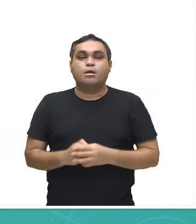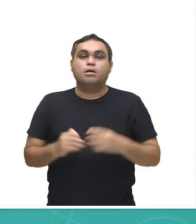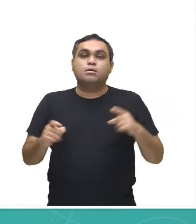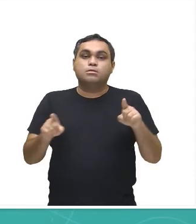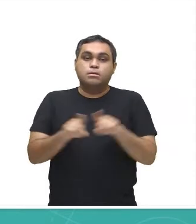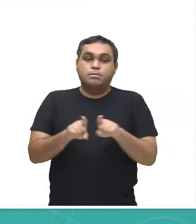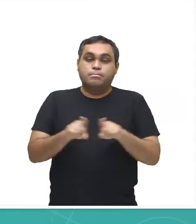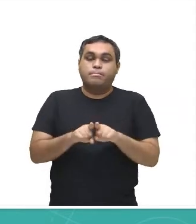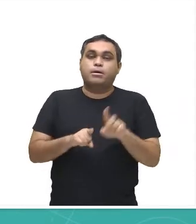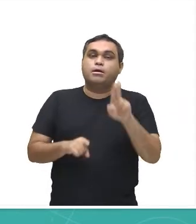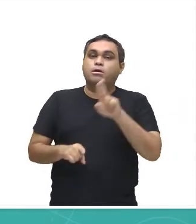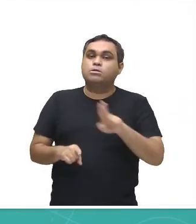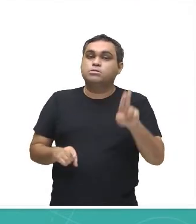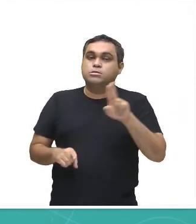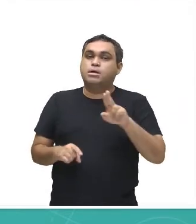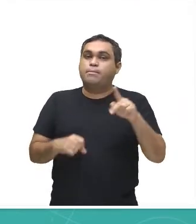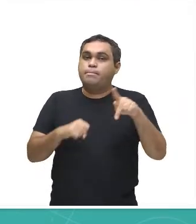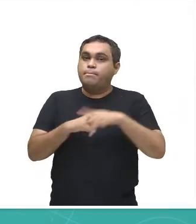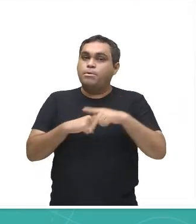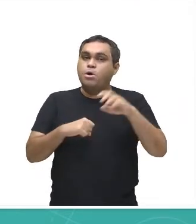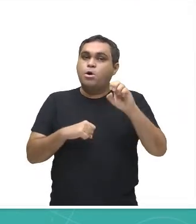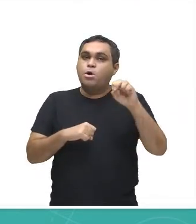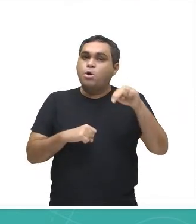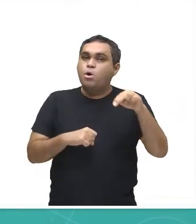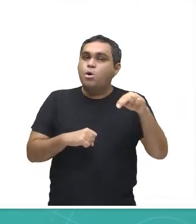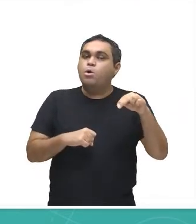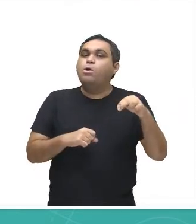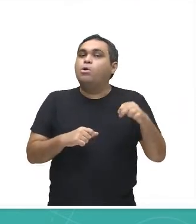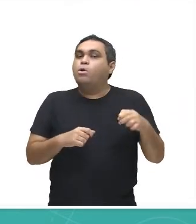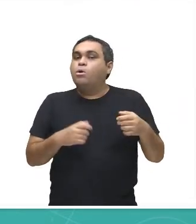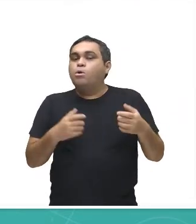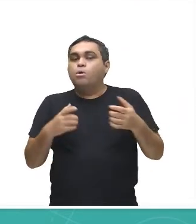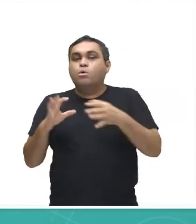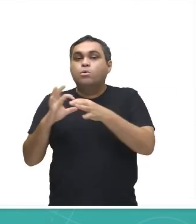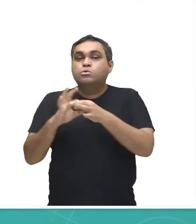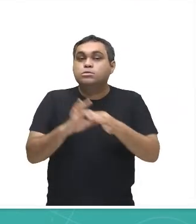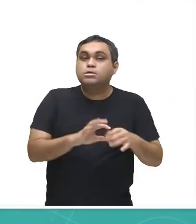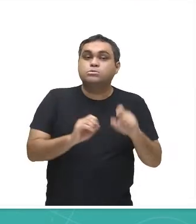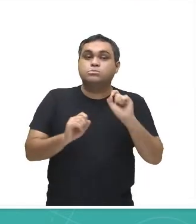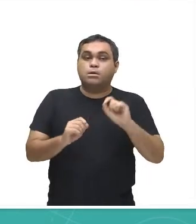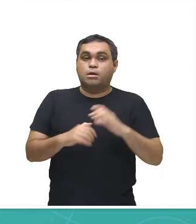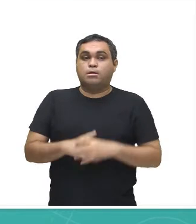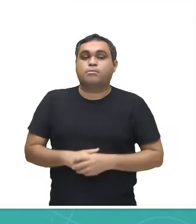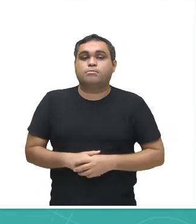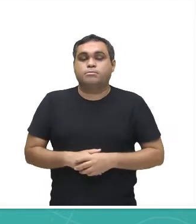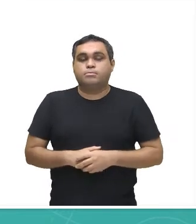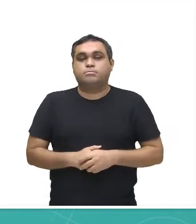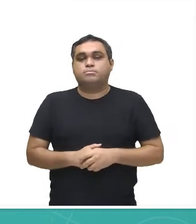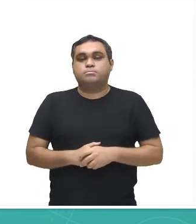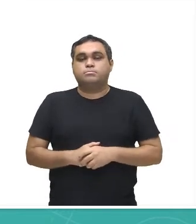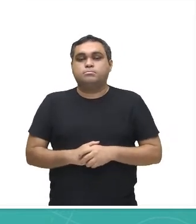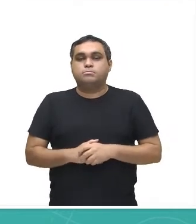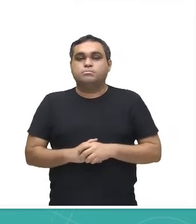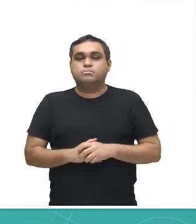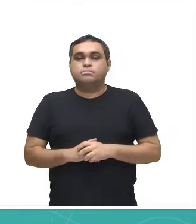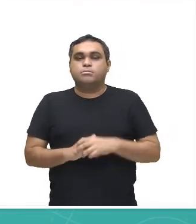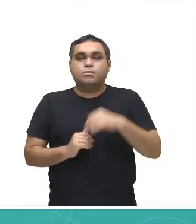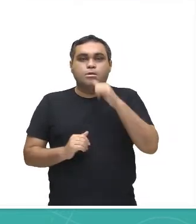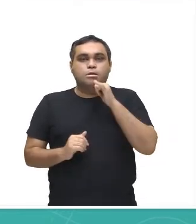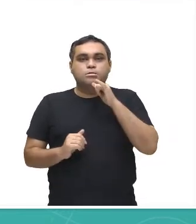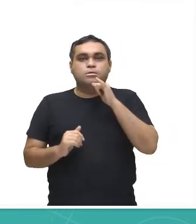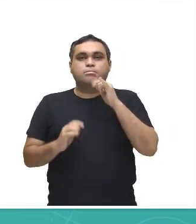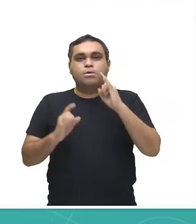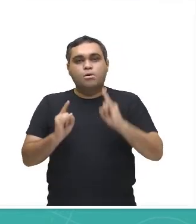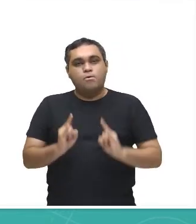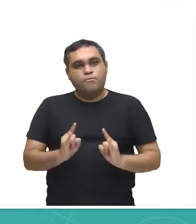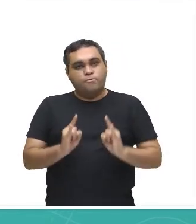a preposition on também para falar de andar de edifício, que é